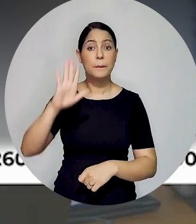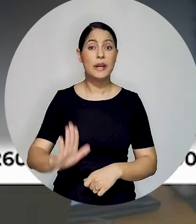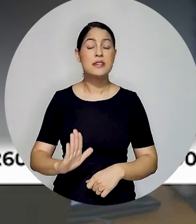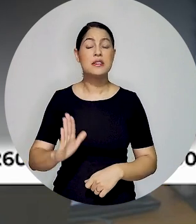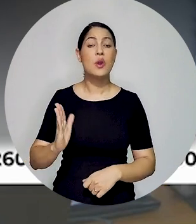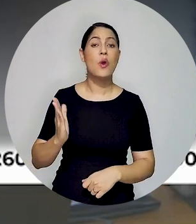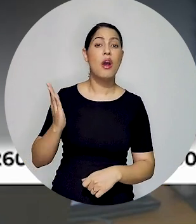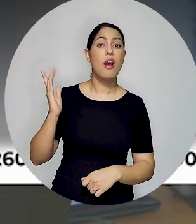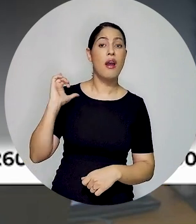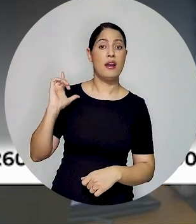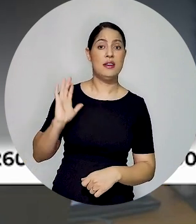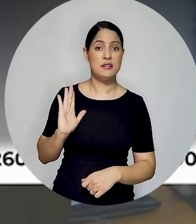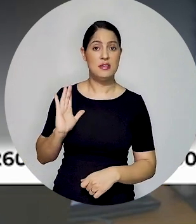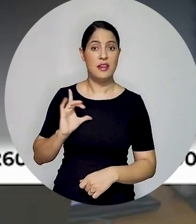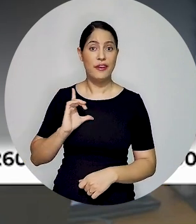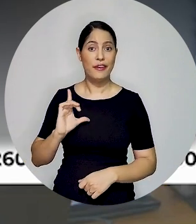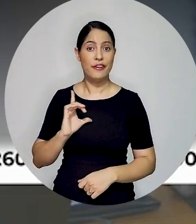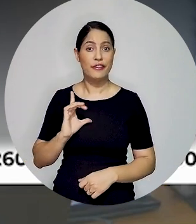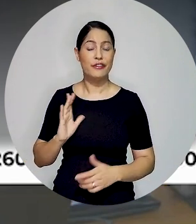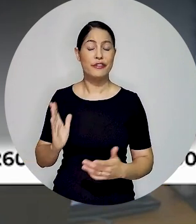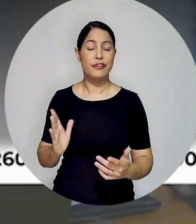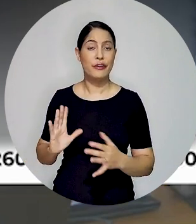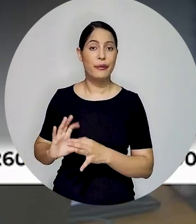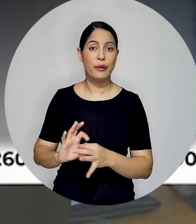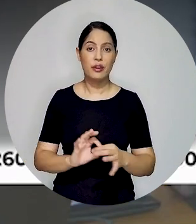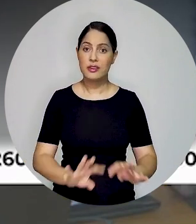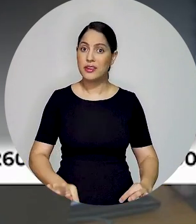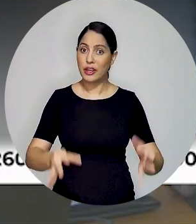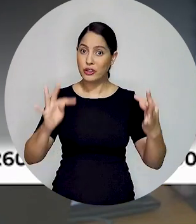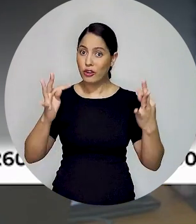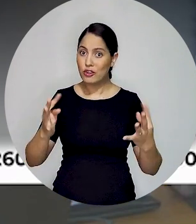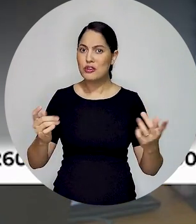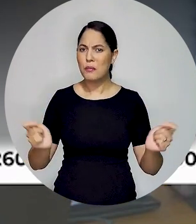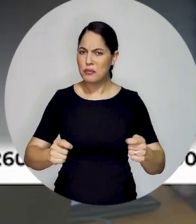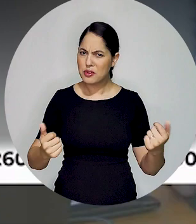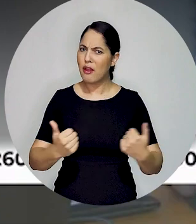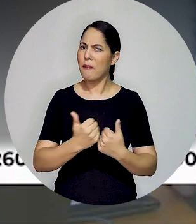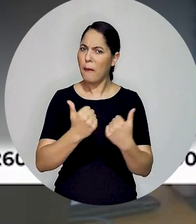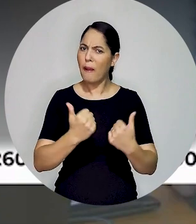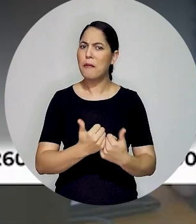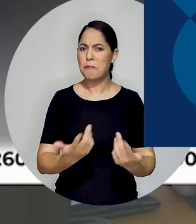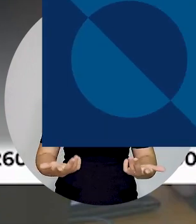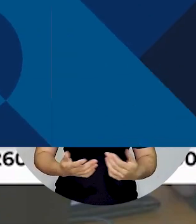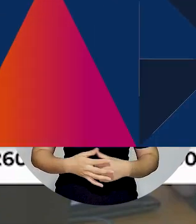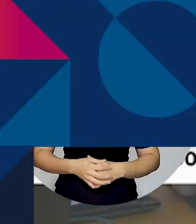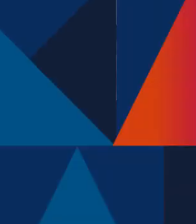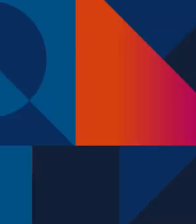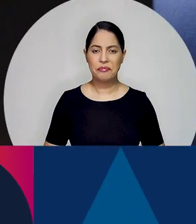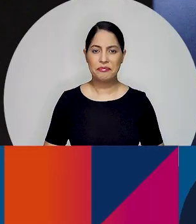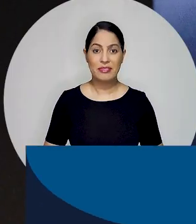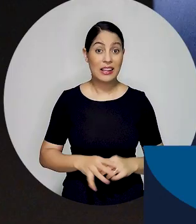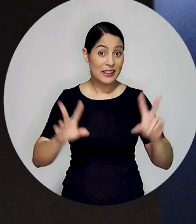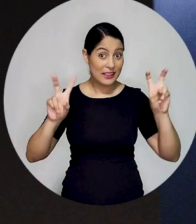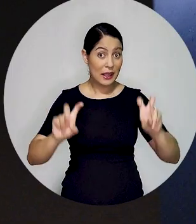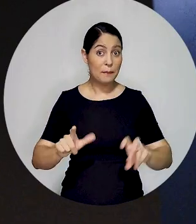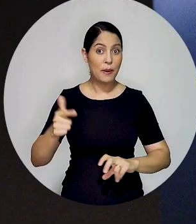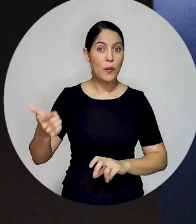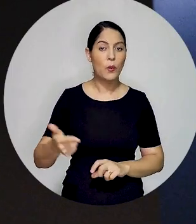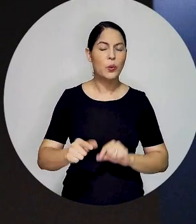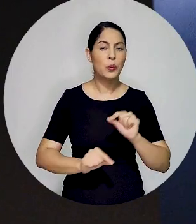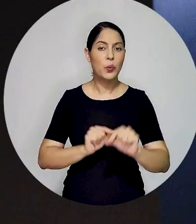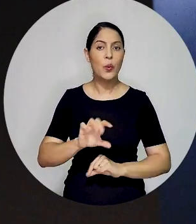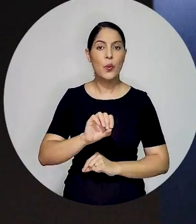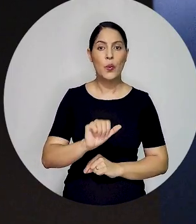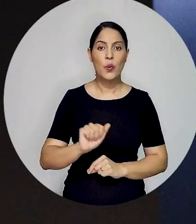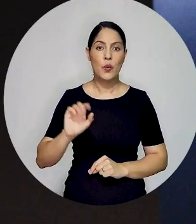resgatando o que nós tínhamos de parâmetro de normalidade no aproveitamento dos recursos tecnológicos existentes. Mudando de assunto,